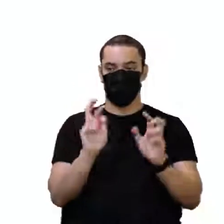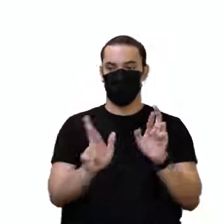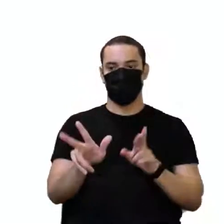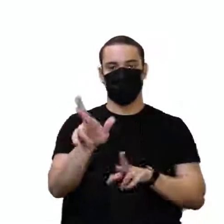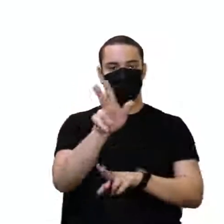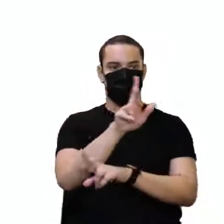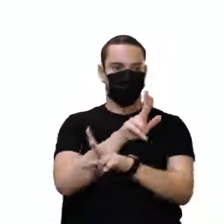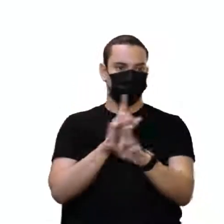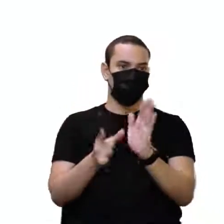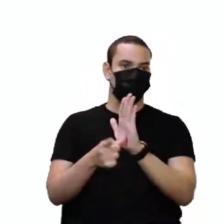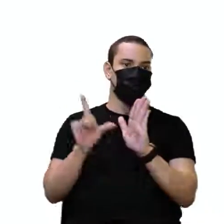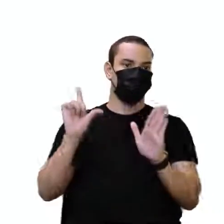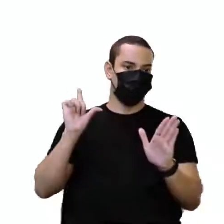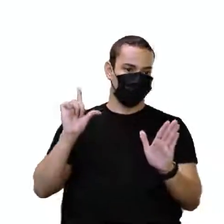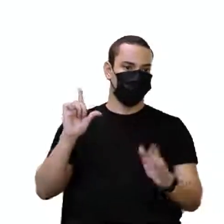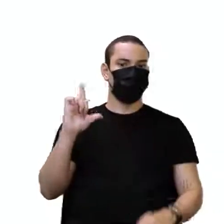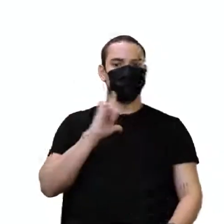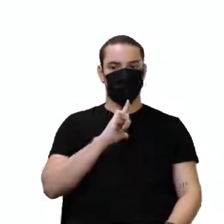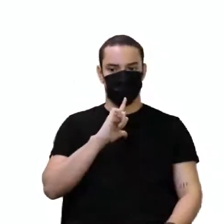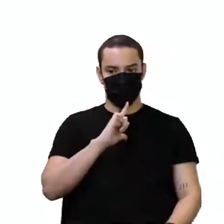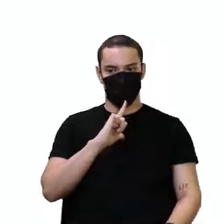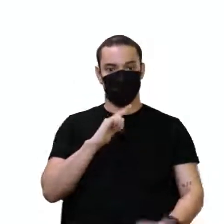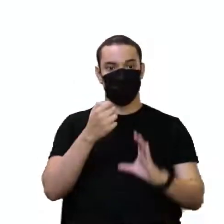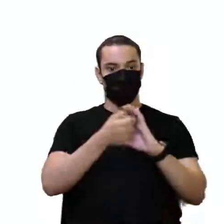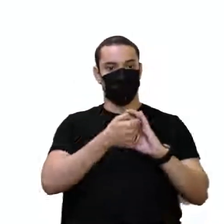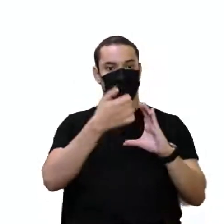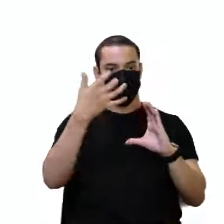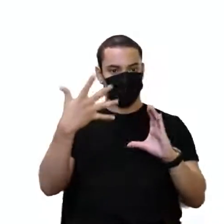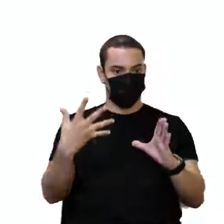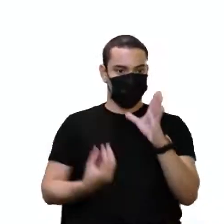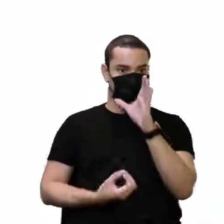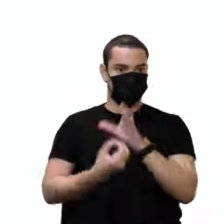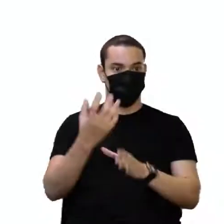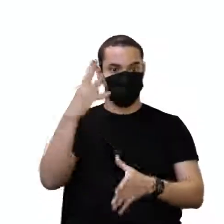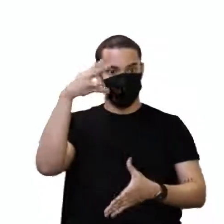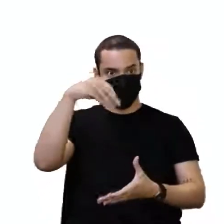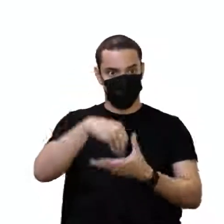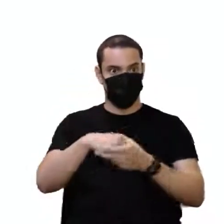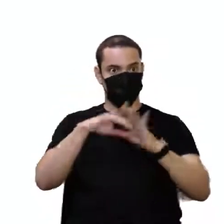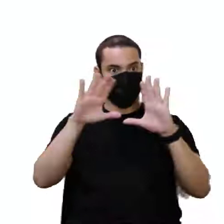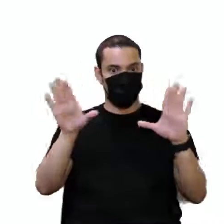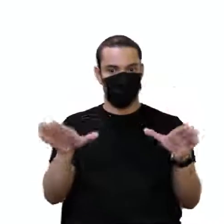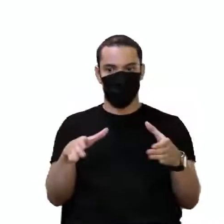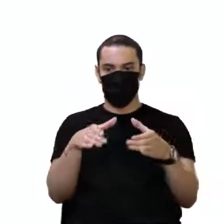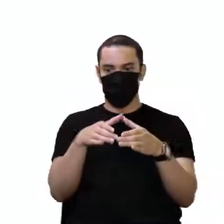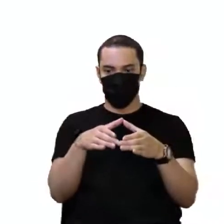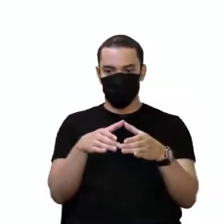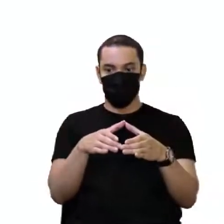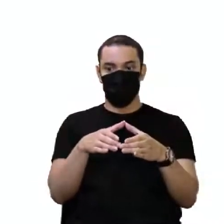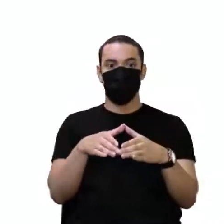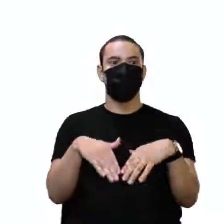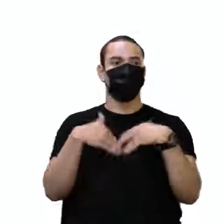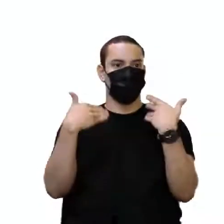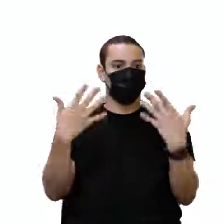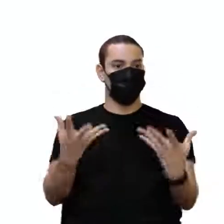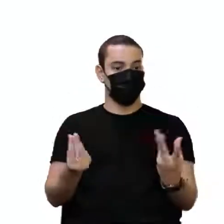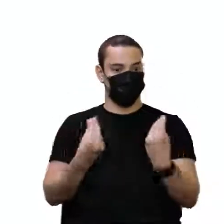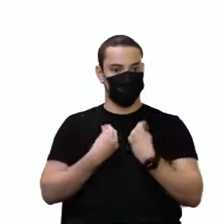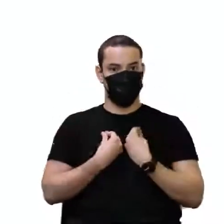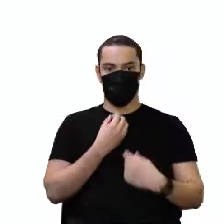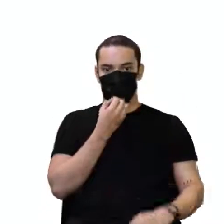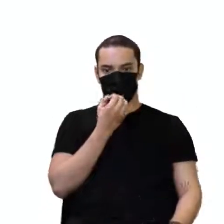diferenciavam, tá? Elas tiveram essa característica surgida nesses grupos. E aí, como beneficiou